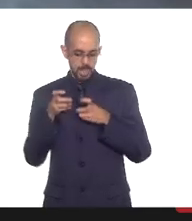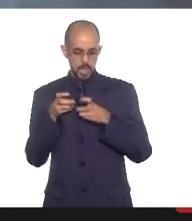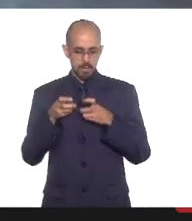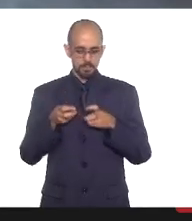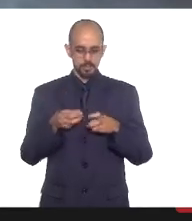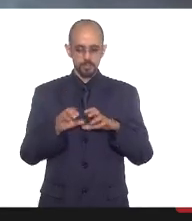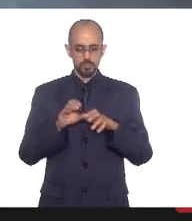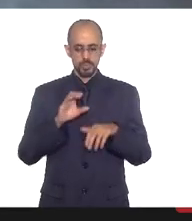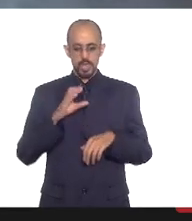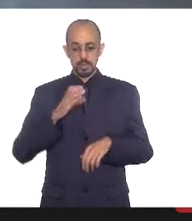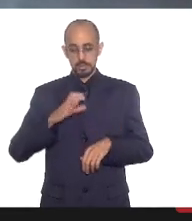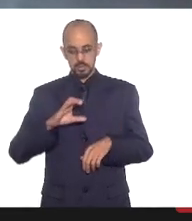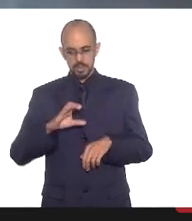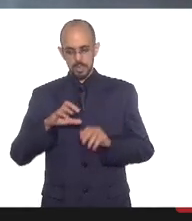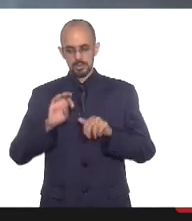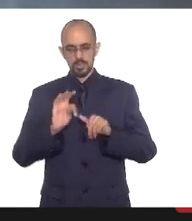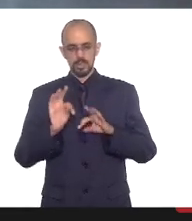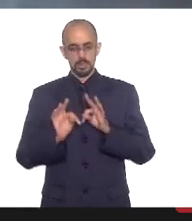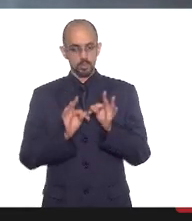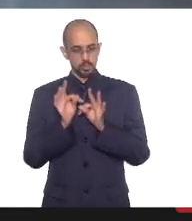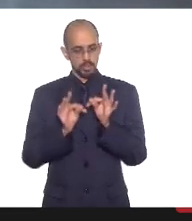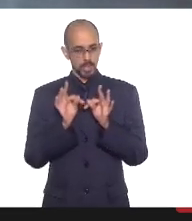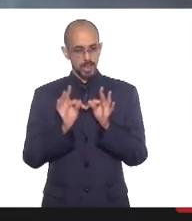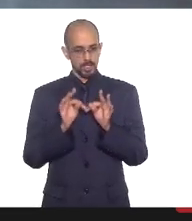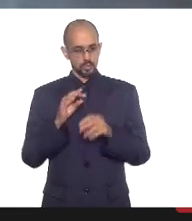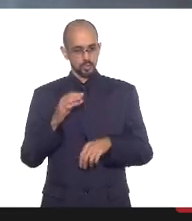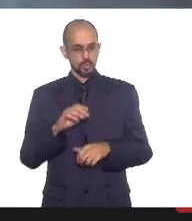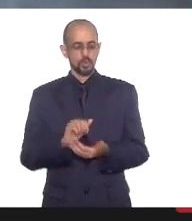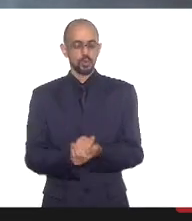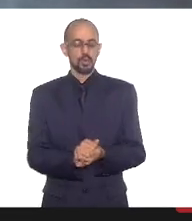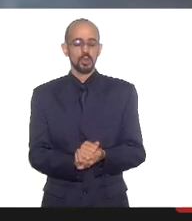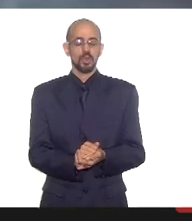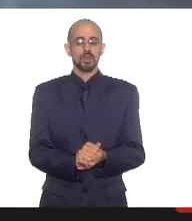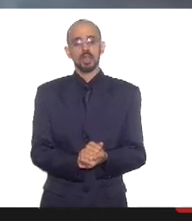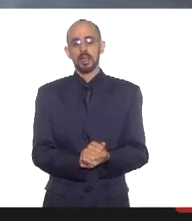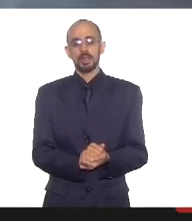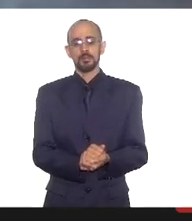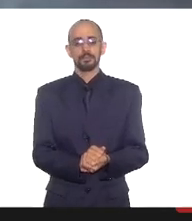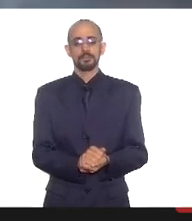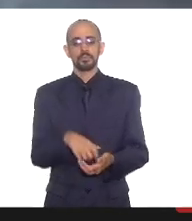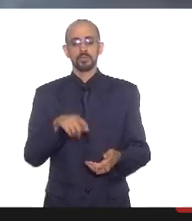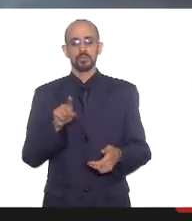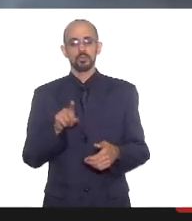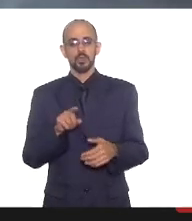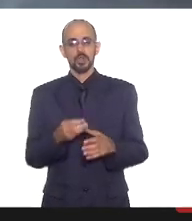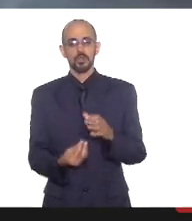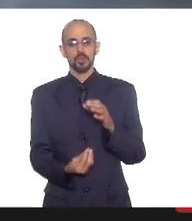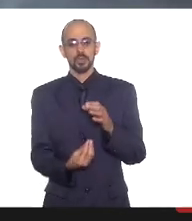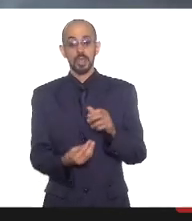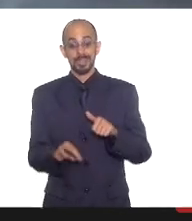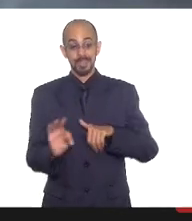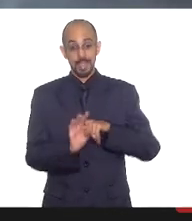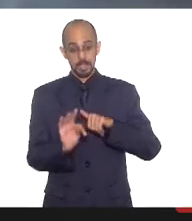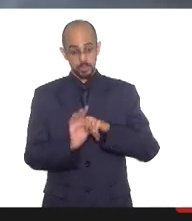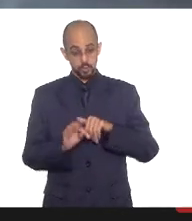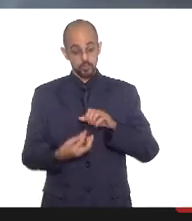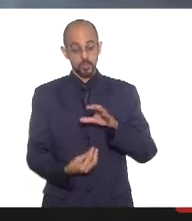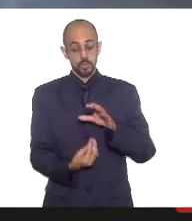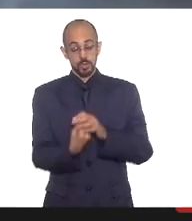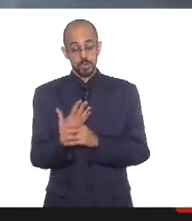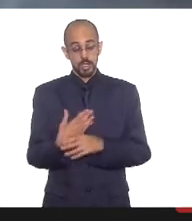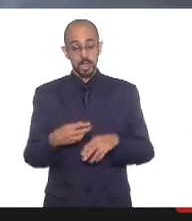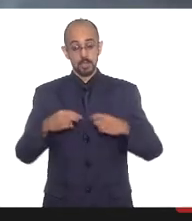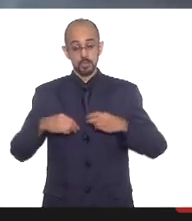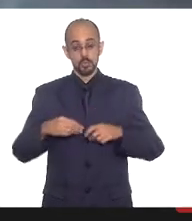e científicos esses critérios técnicos e científicos Eles foram estabelecidos é a princípio